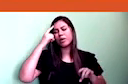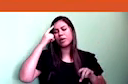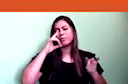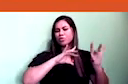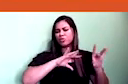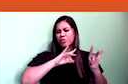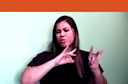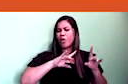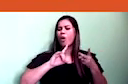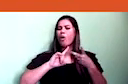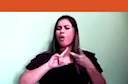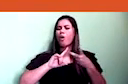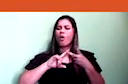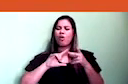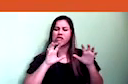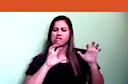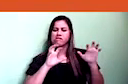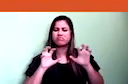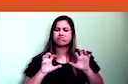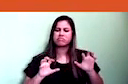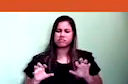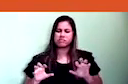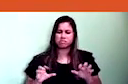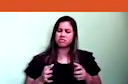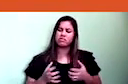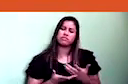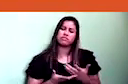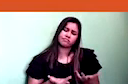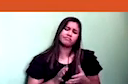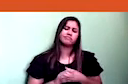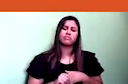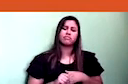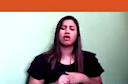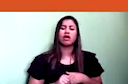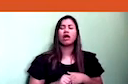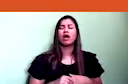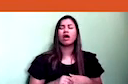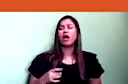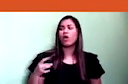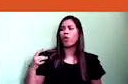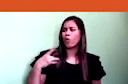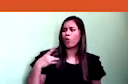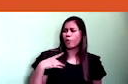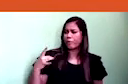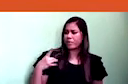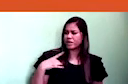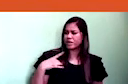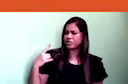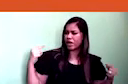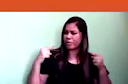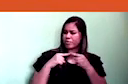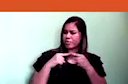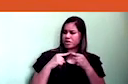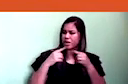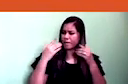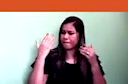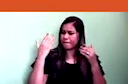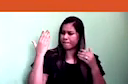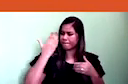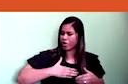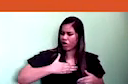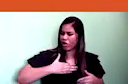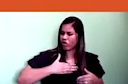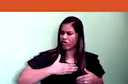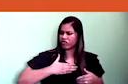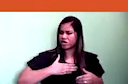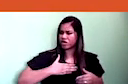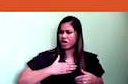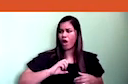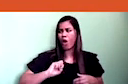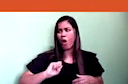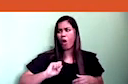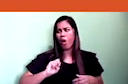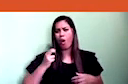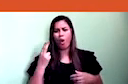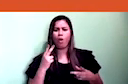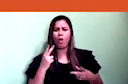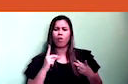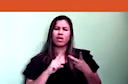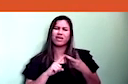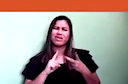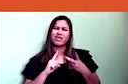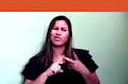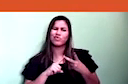medos têm como base alguma prova real ou ocorrem porque eu tenho algum tipo de transtorno, como o caso